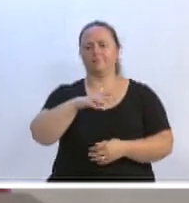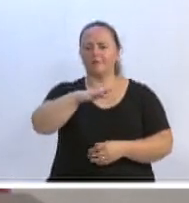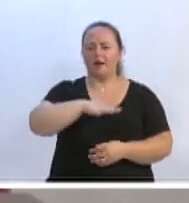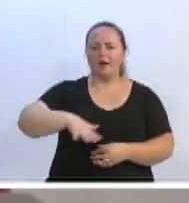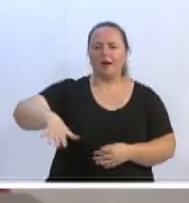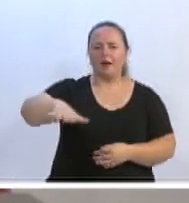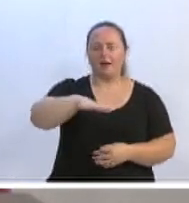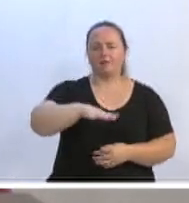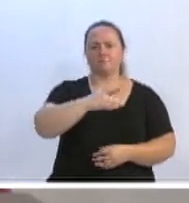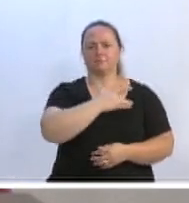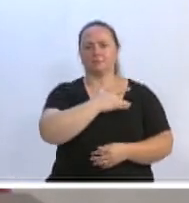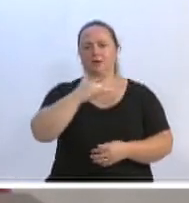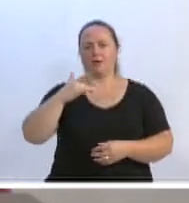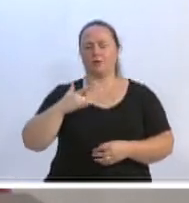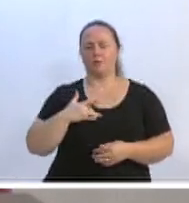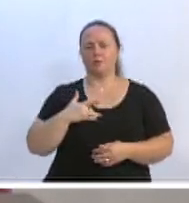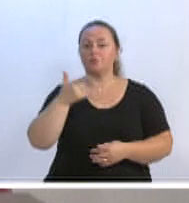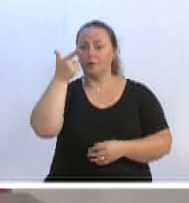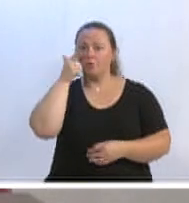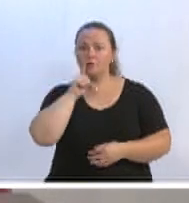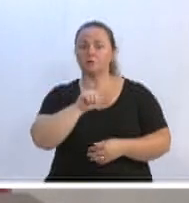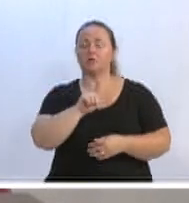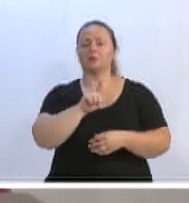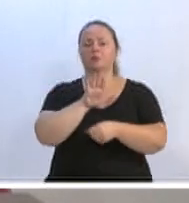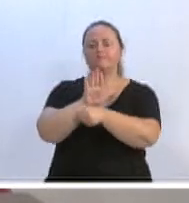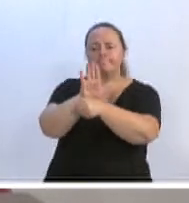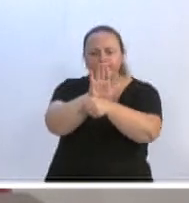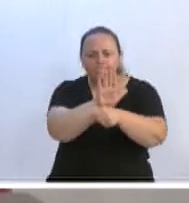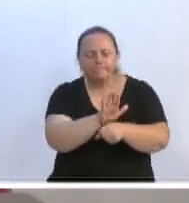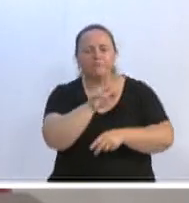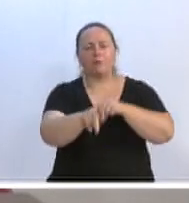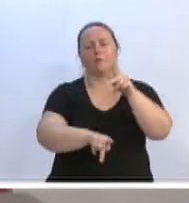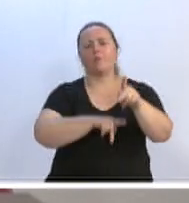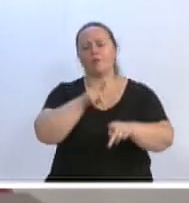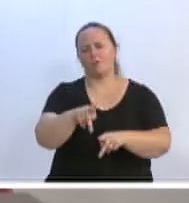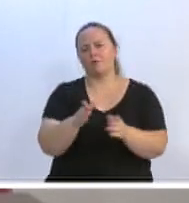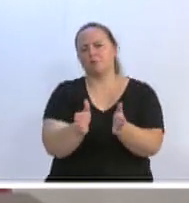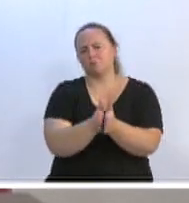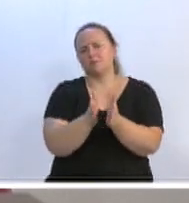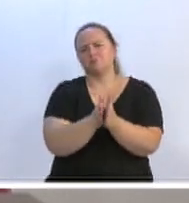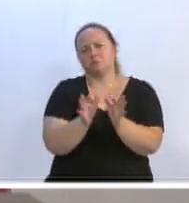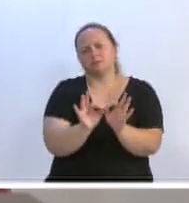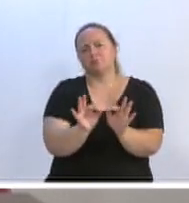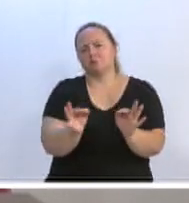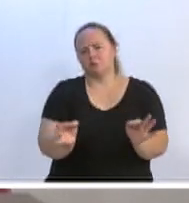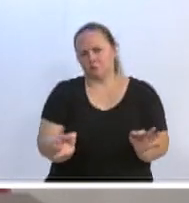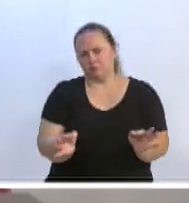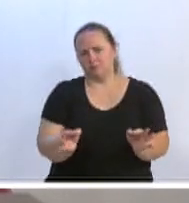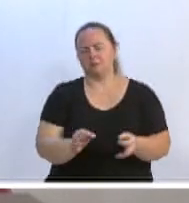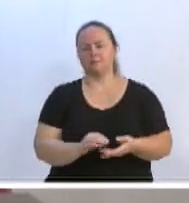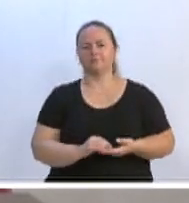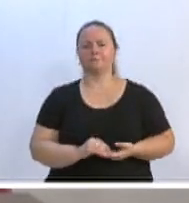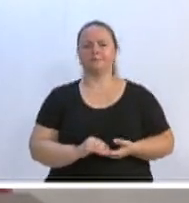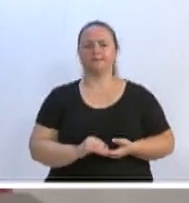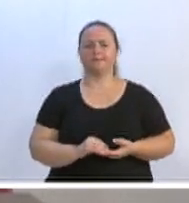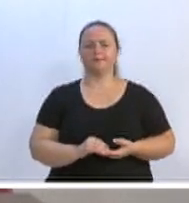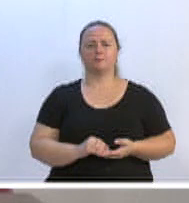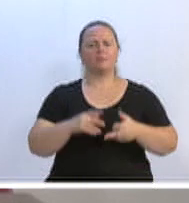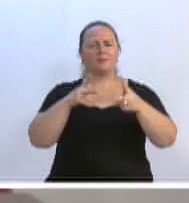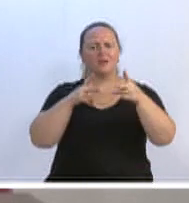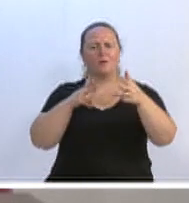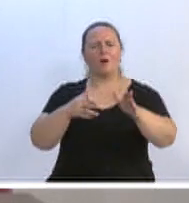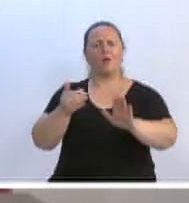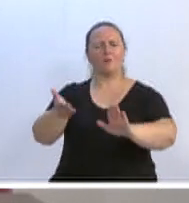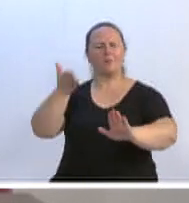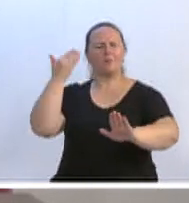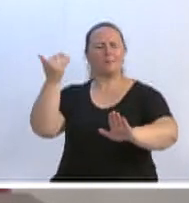de saúde, atendendo a essa população carente. Assim como a igreja primitiva,